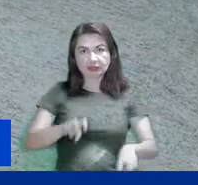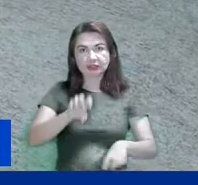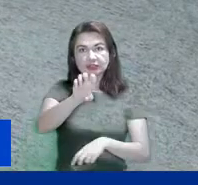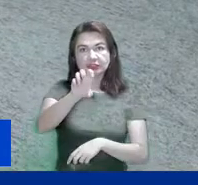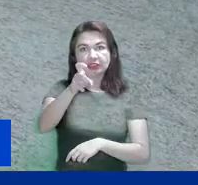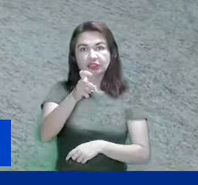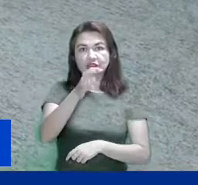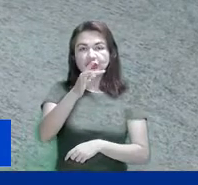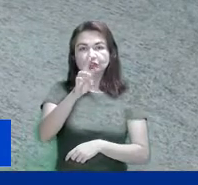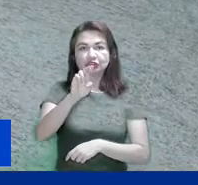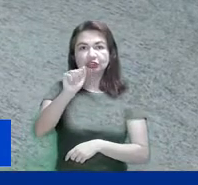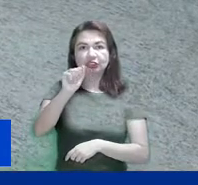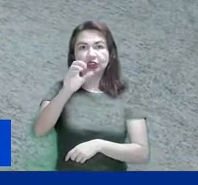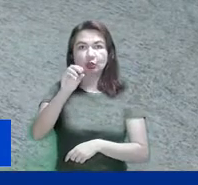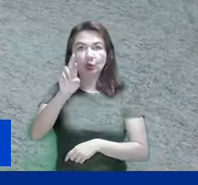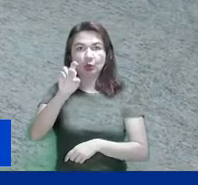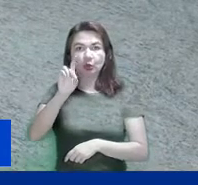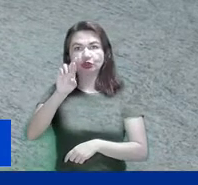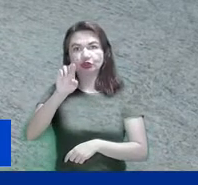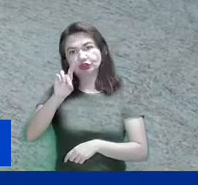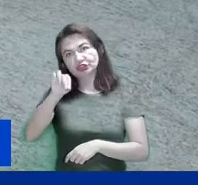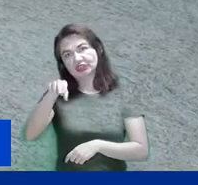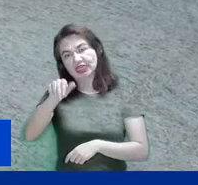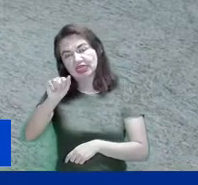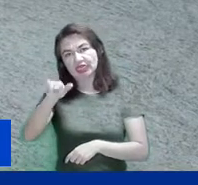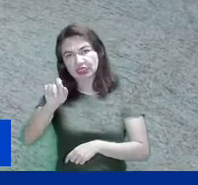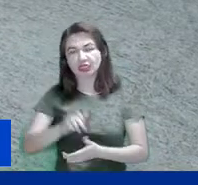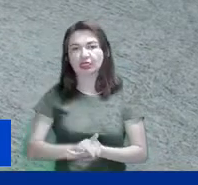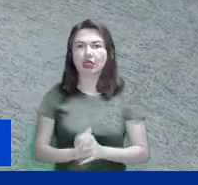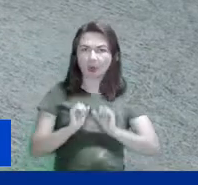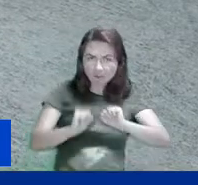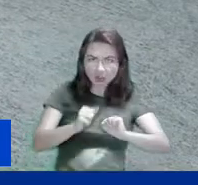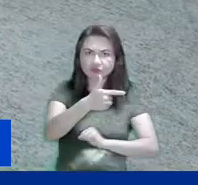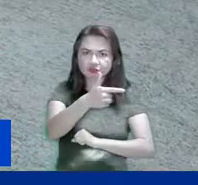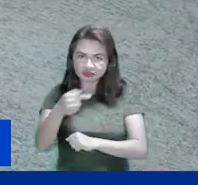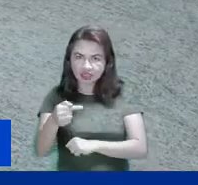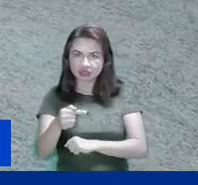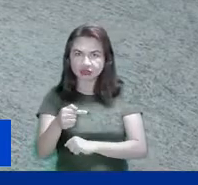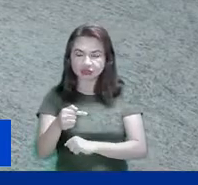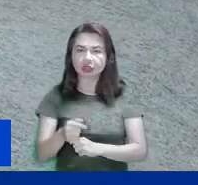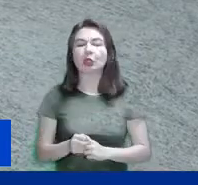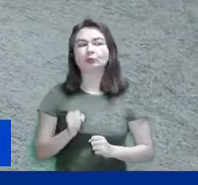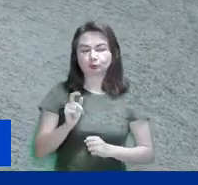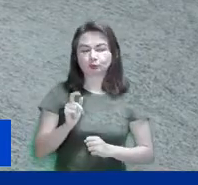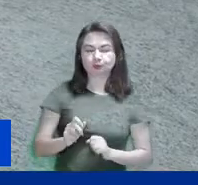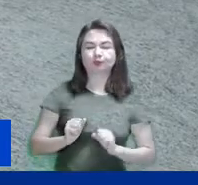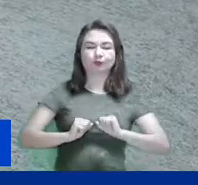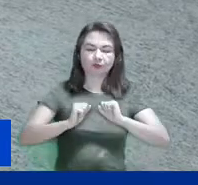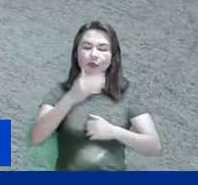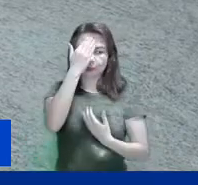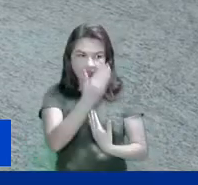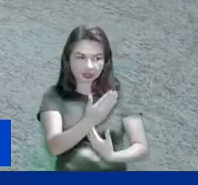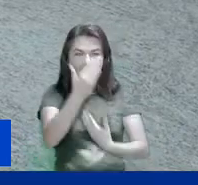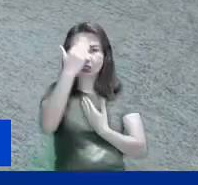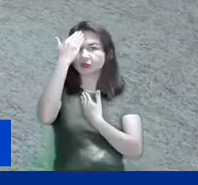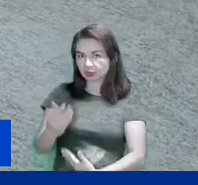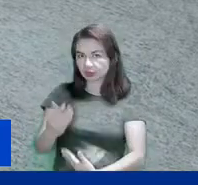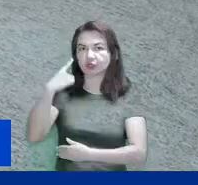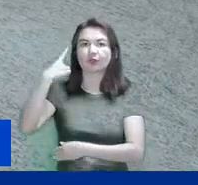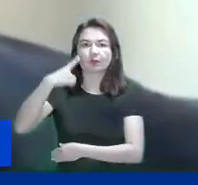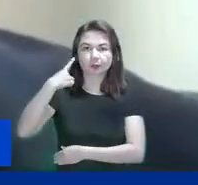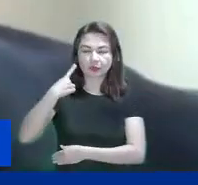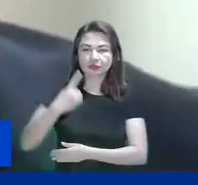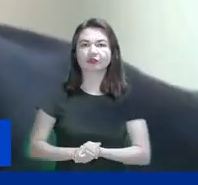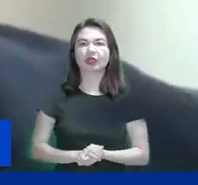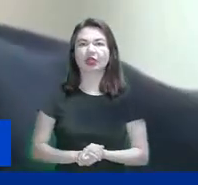Pode ser, então? Pode, Problemas. pode, Excelência. Problemas. Perfeito. Obrigado pela compreensão, doutor Samuel. Obrigado também, doutora